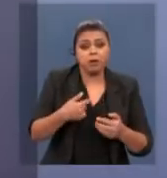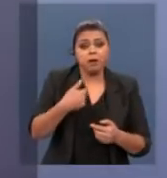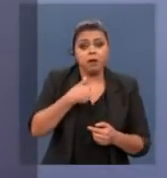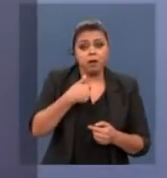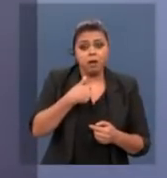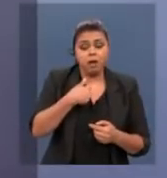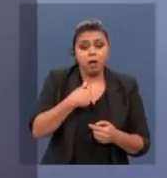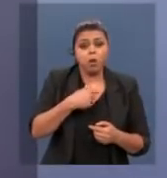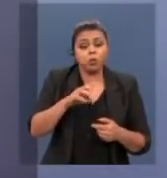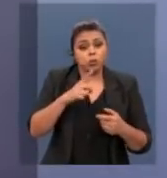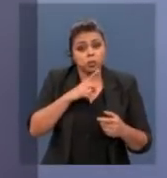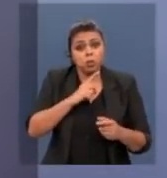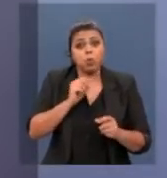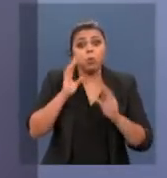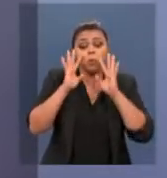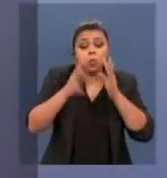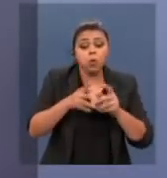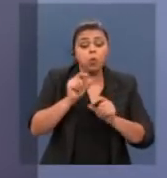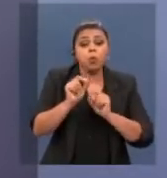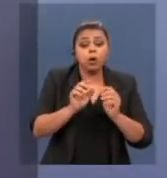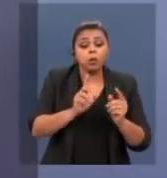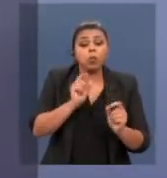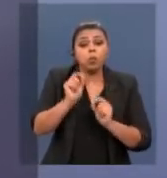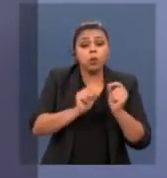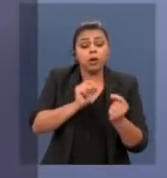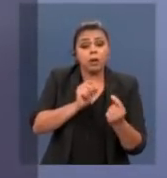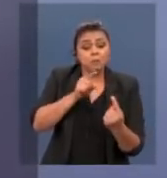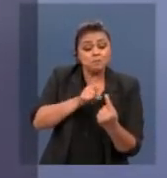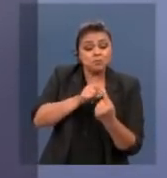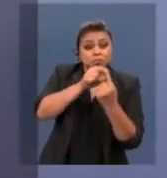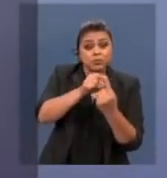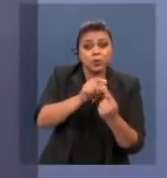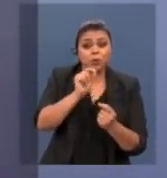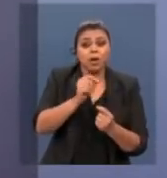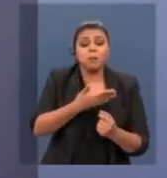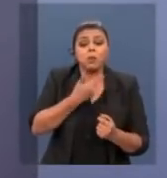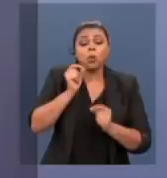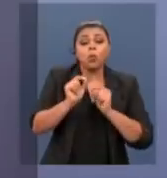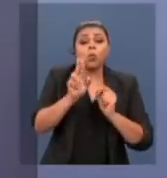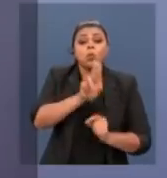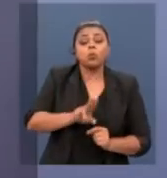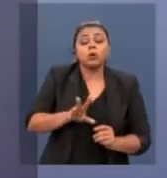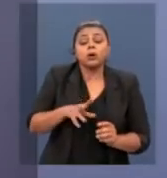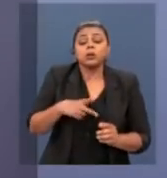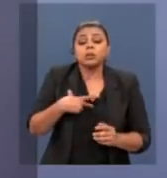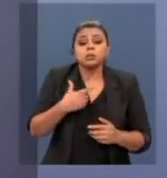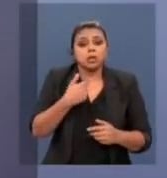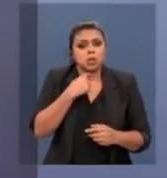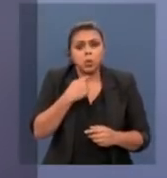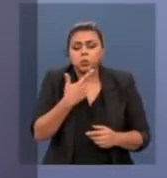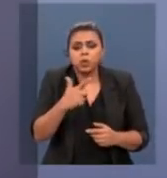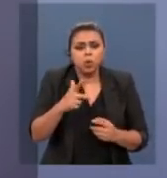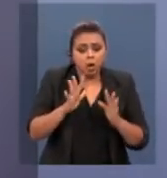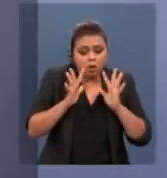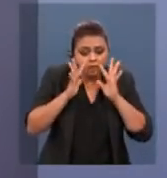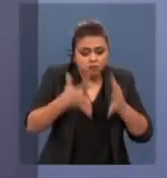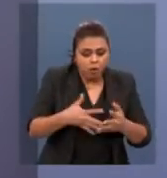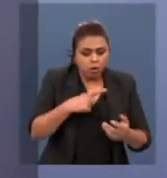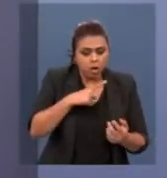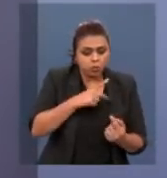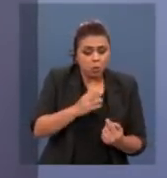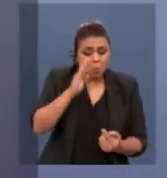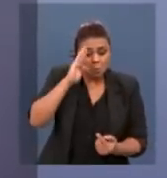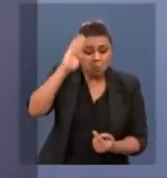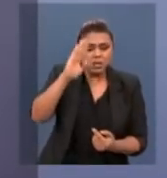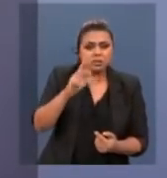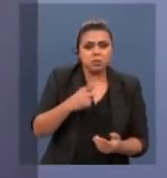voltei a prioridade de cuidar das pessoas e da mobilidade urbana não tenho prioridade não tem o